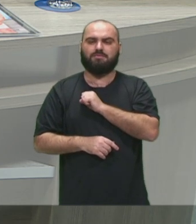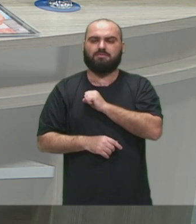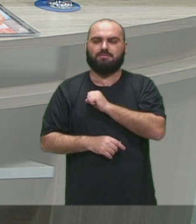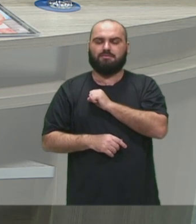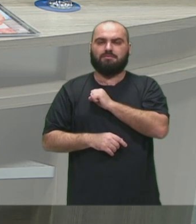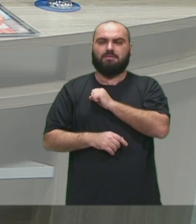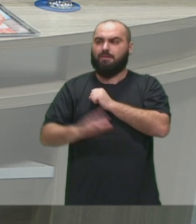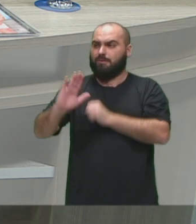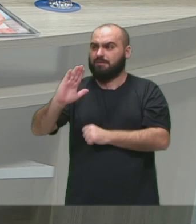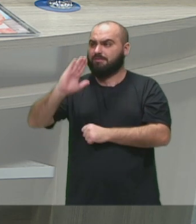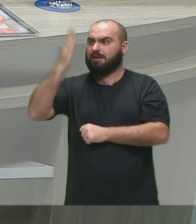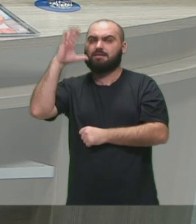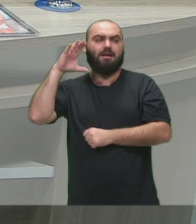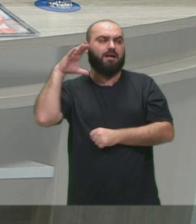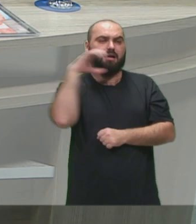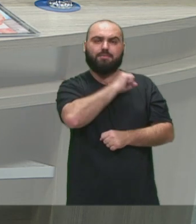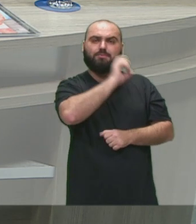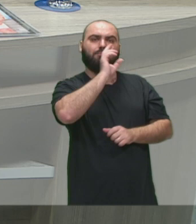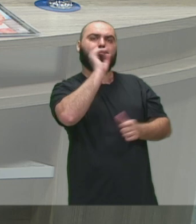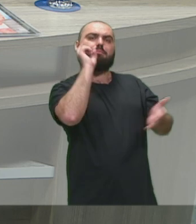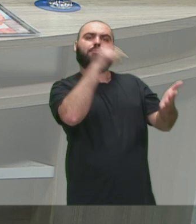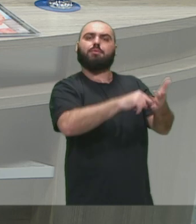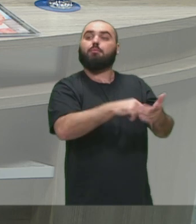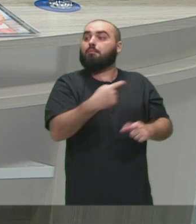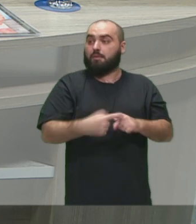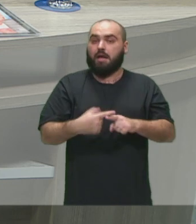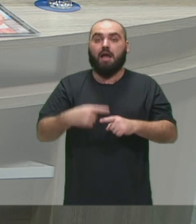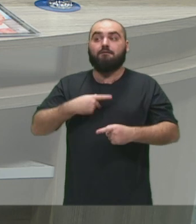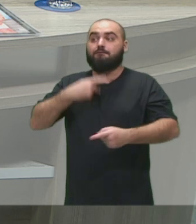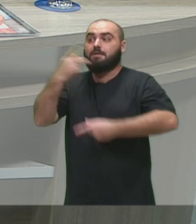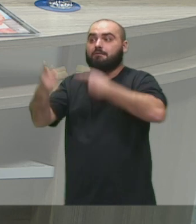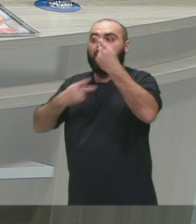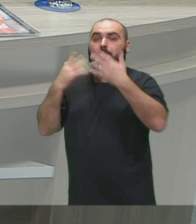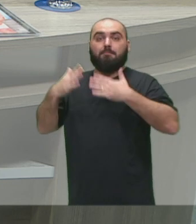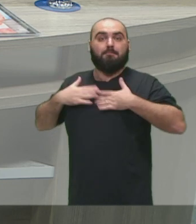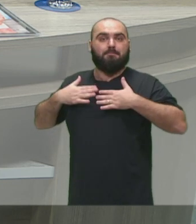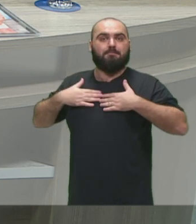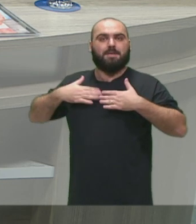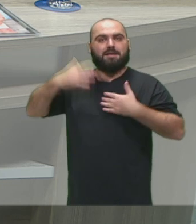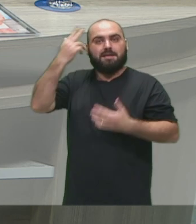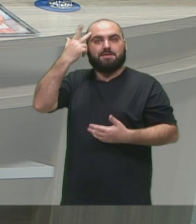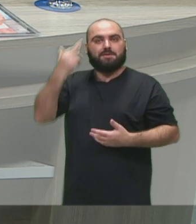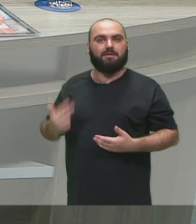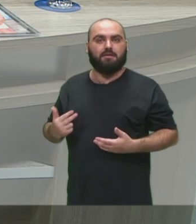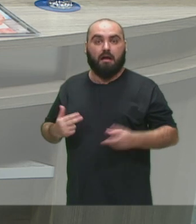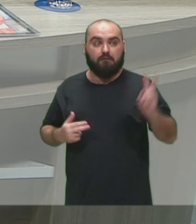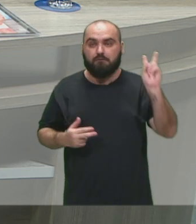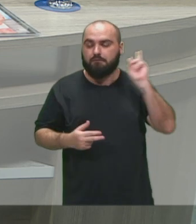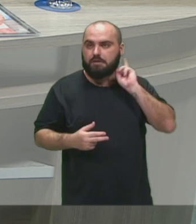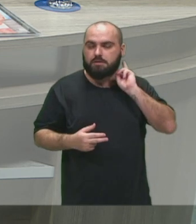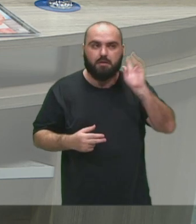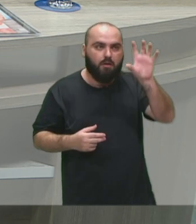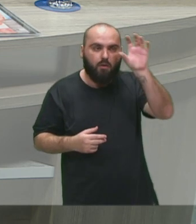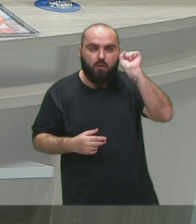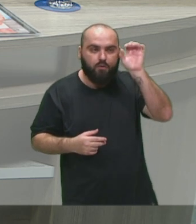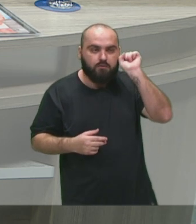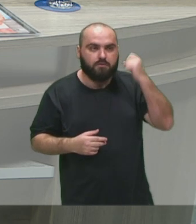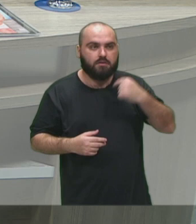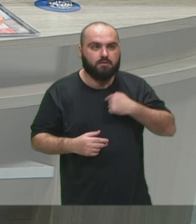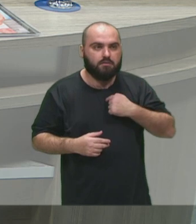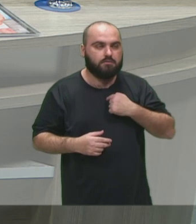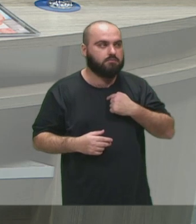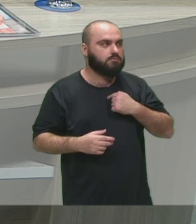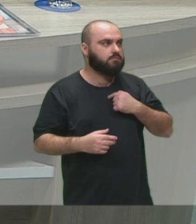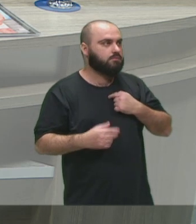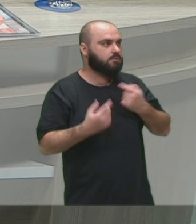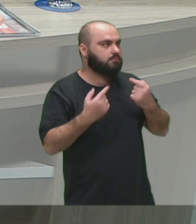o acontecimento? Porque quando eu estou falando da minha história, a vítima que está me ouvindo, ela consegue